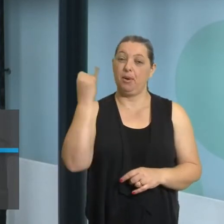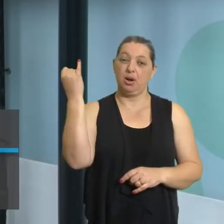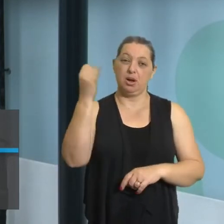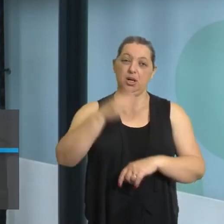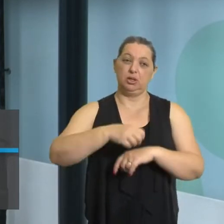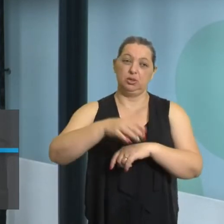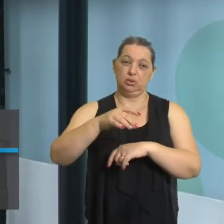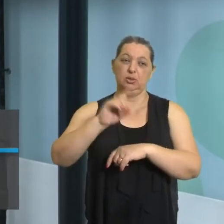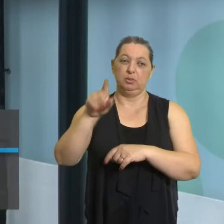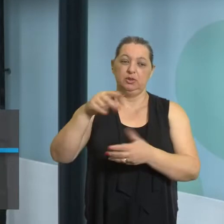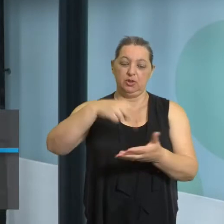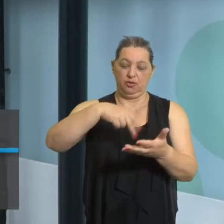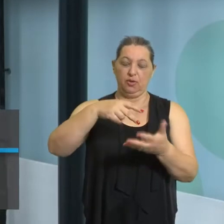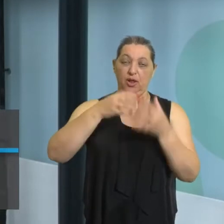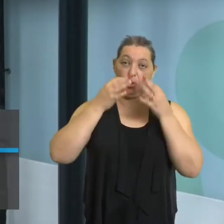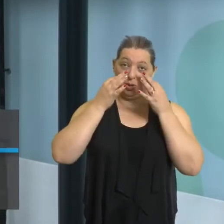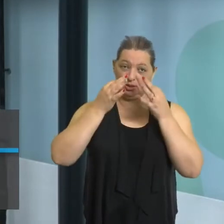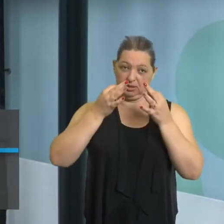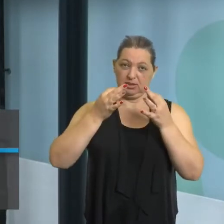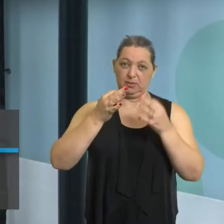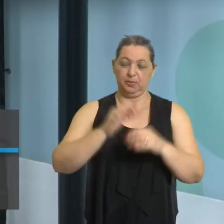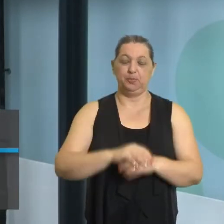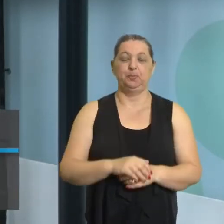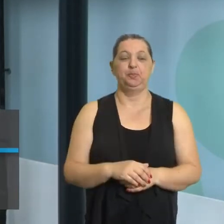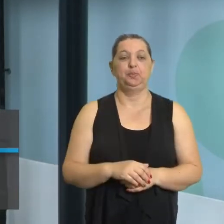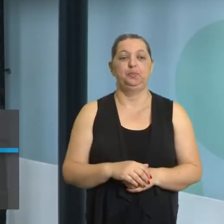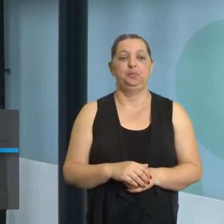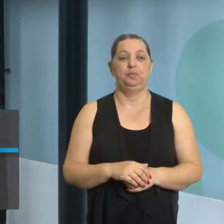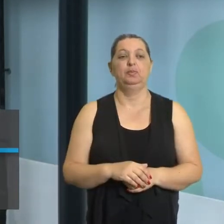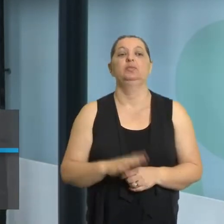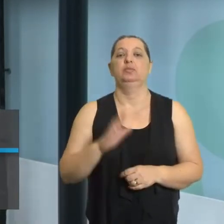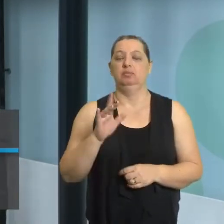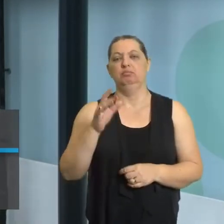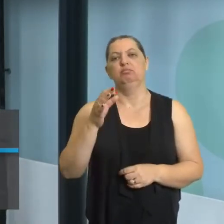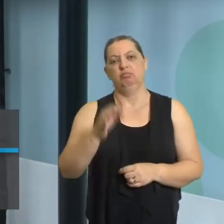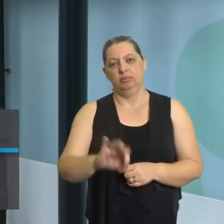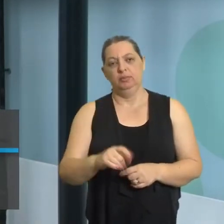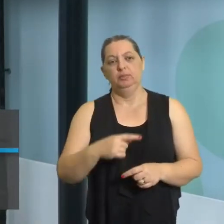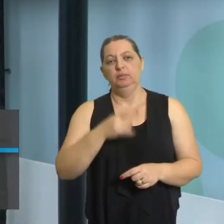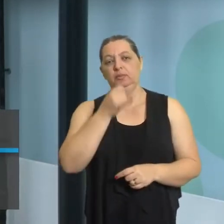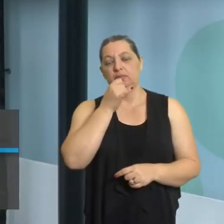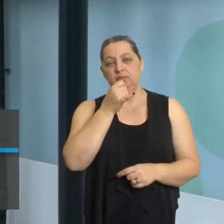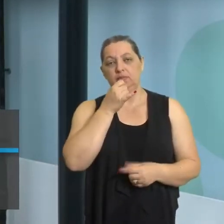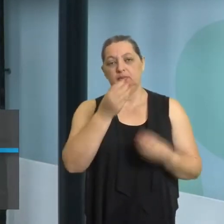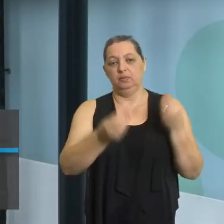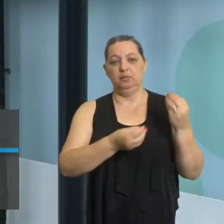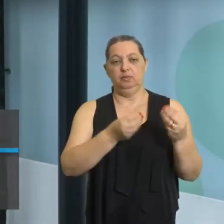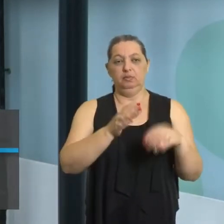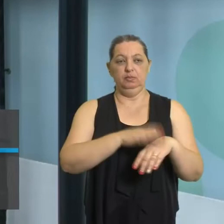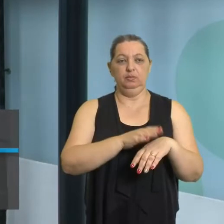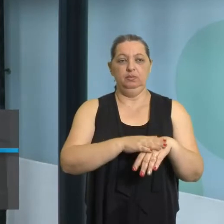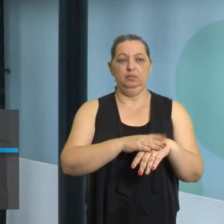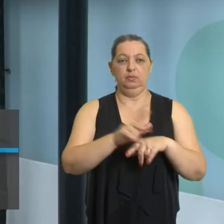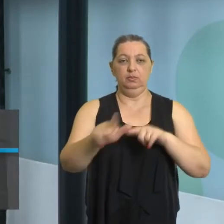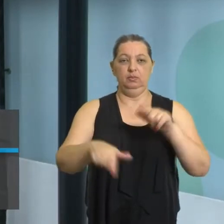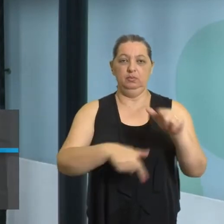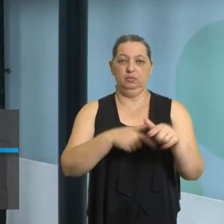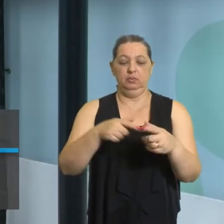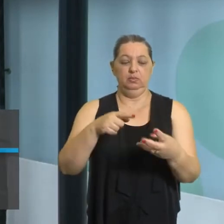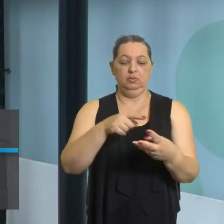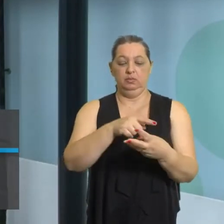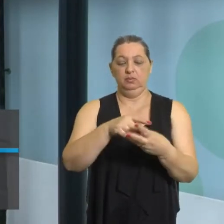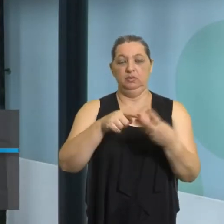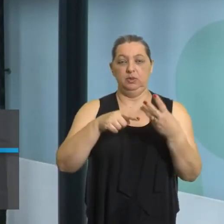inclusive vou ler com mais atenção depois proveito professora mas estamos trazendo aí um exemplo de como a gente pode trabalhar três componentes